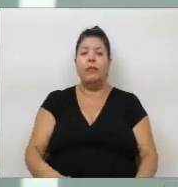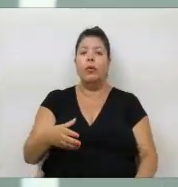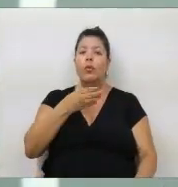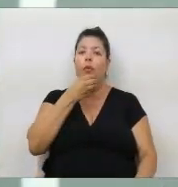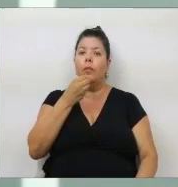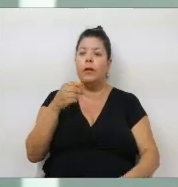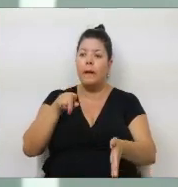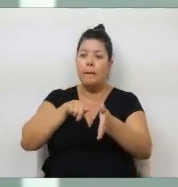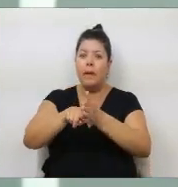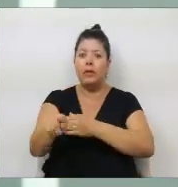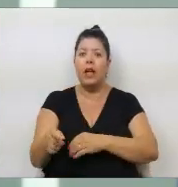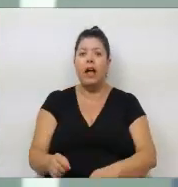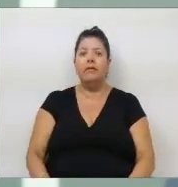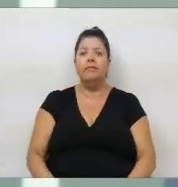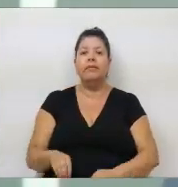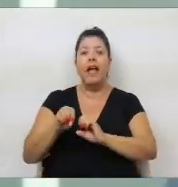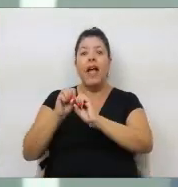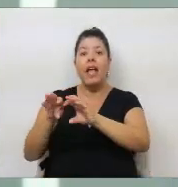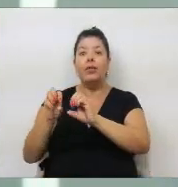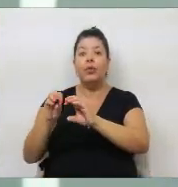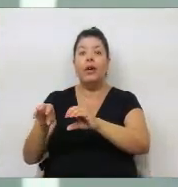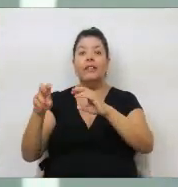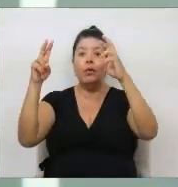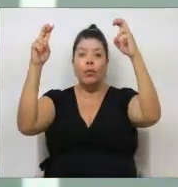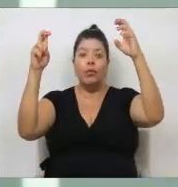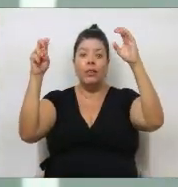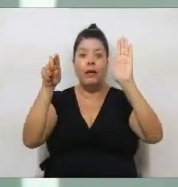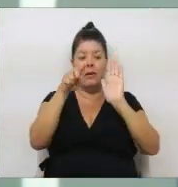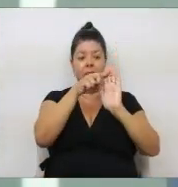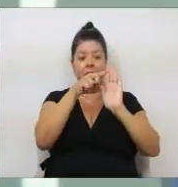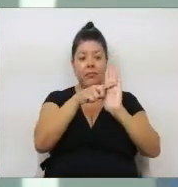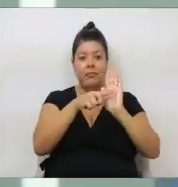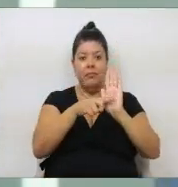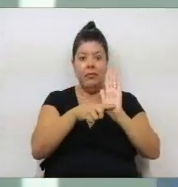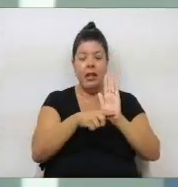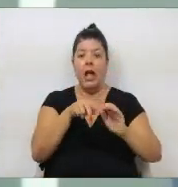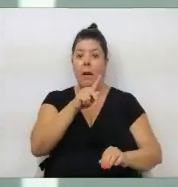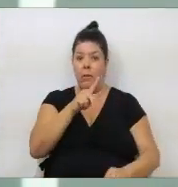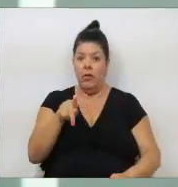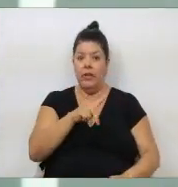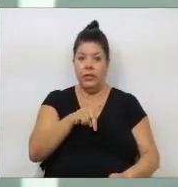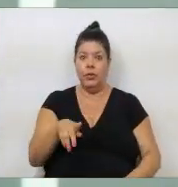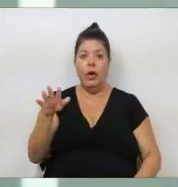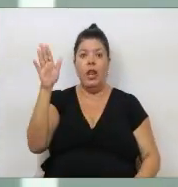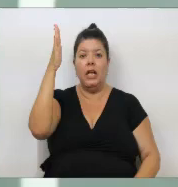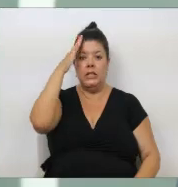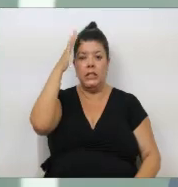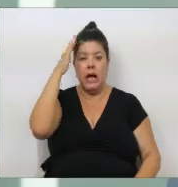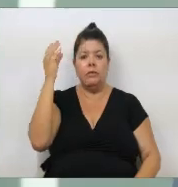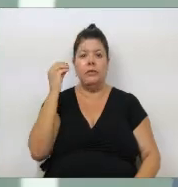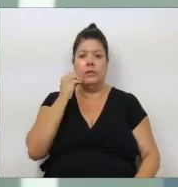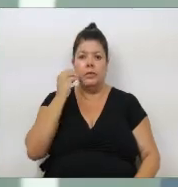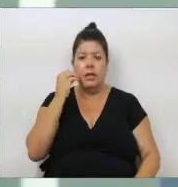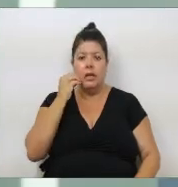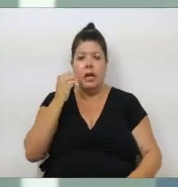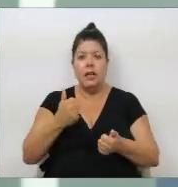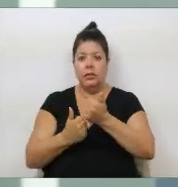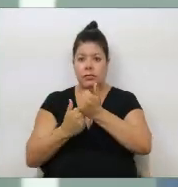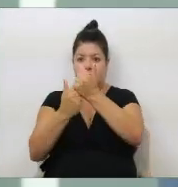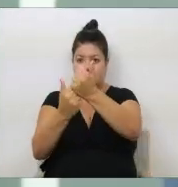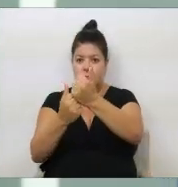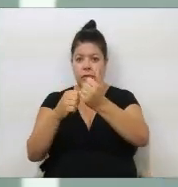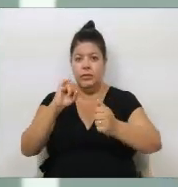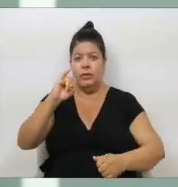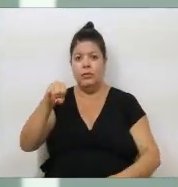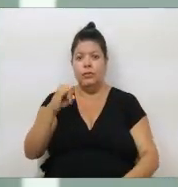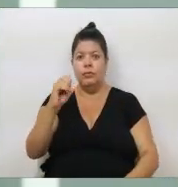tópico, educação. Aí um tema que, né, teoricamente, a senhora professora, o seu vice João Silveira, o professor também.